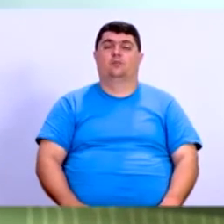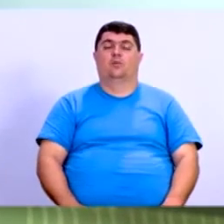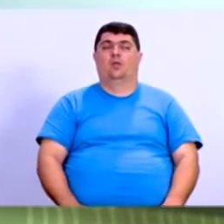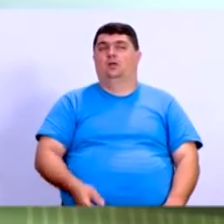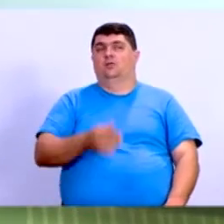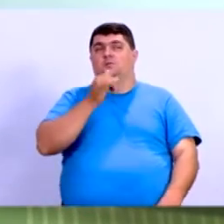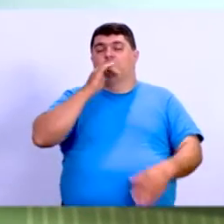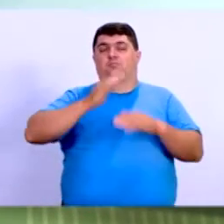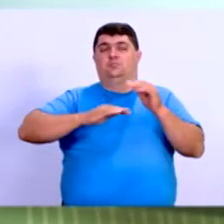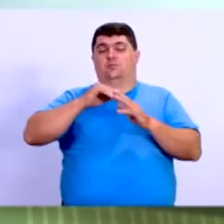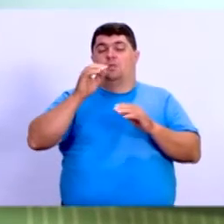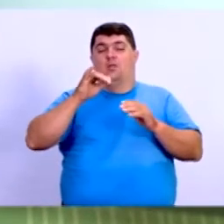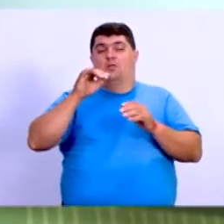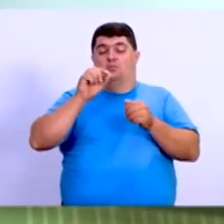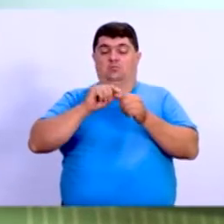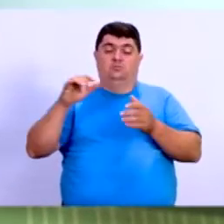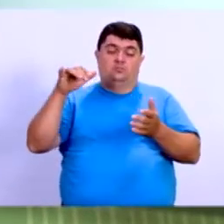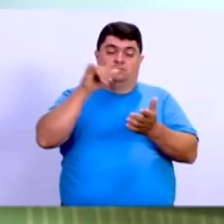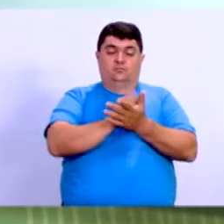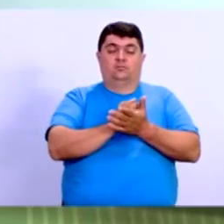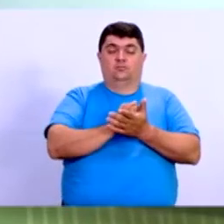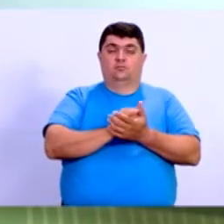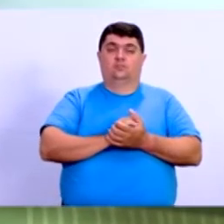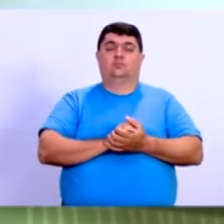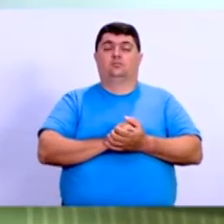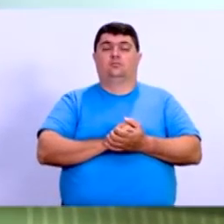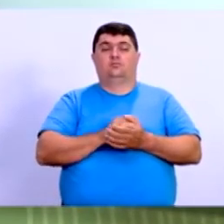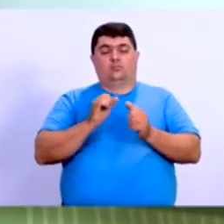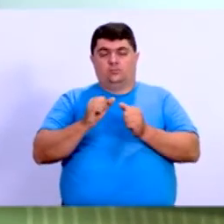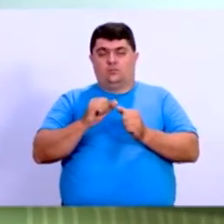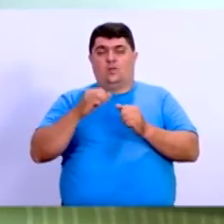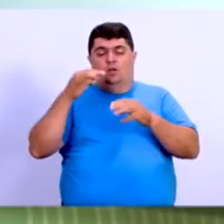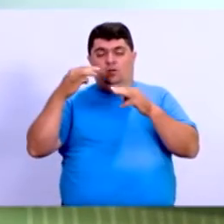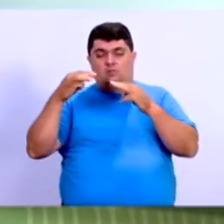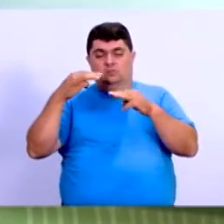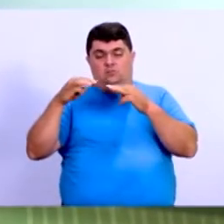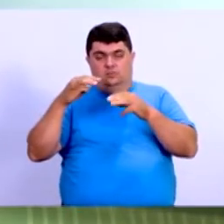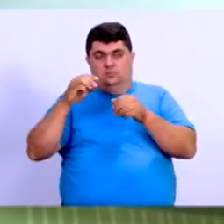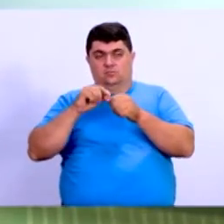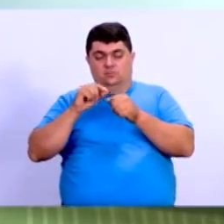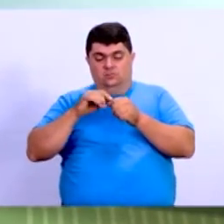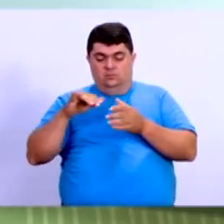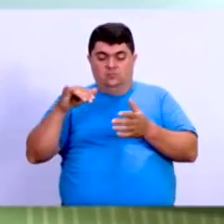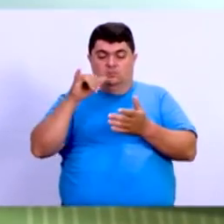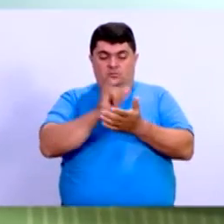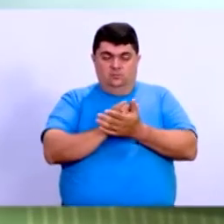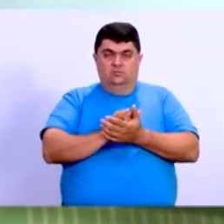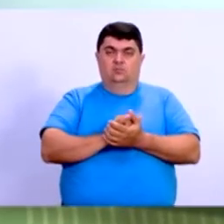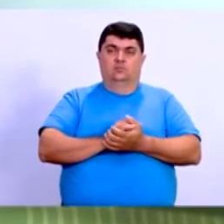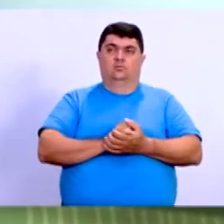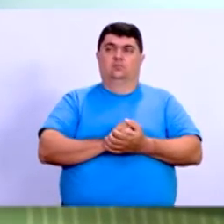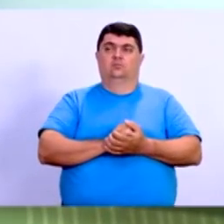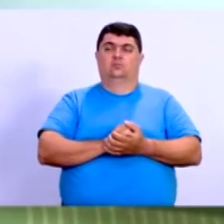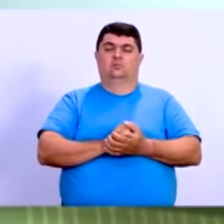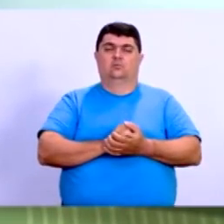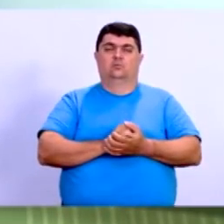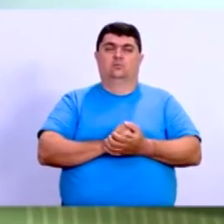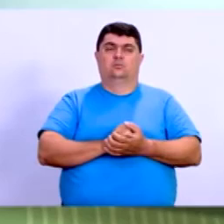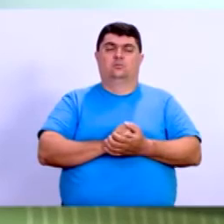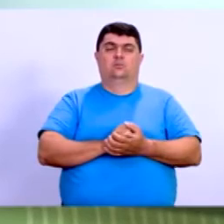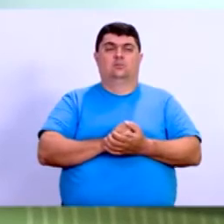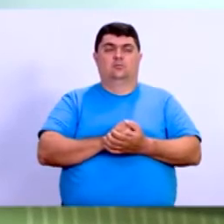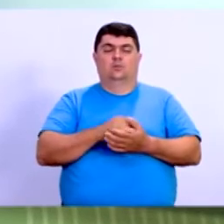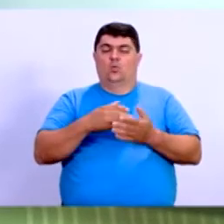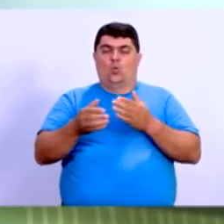ele cadastra. Né? Então, posso ter um método lá que identifique que ele possa cadastrar